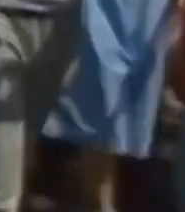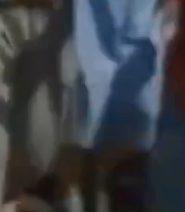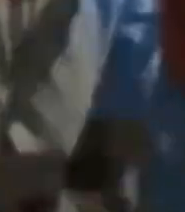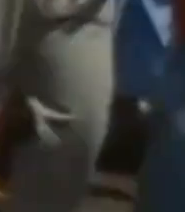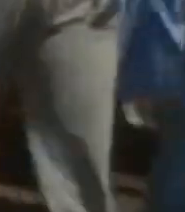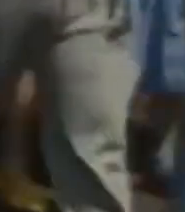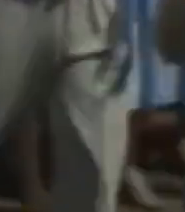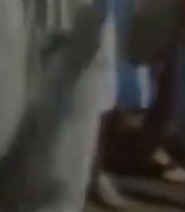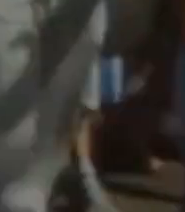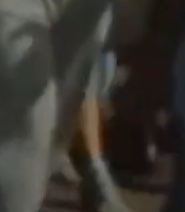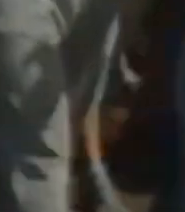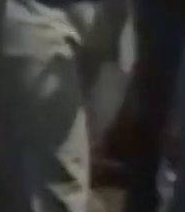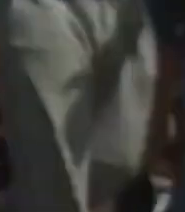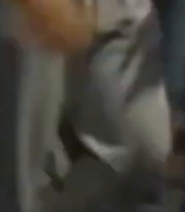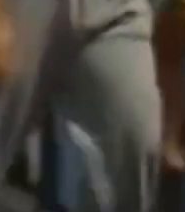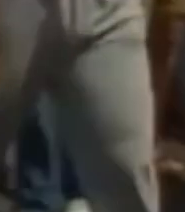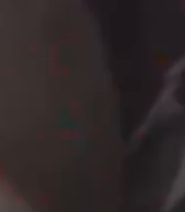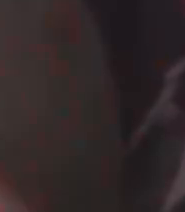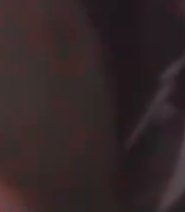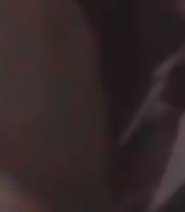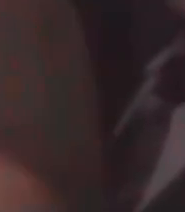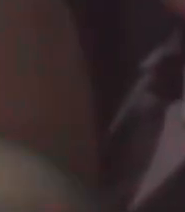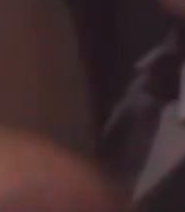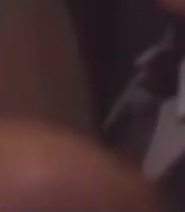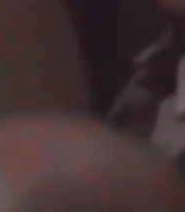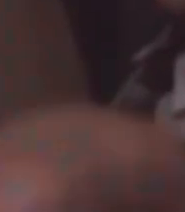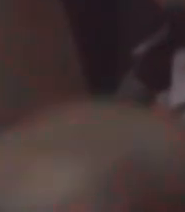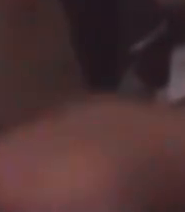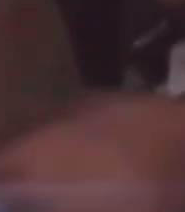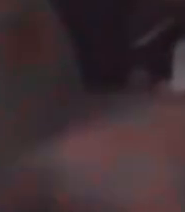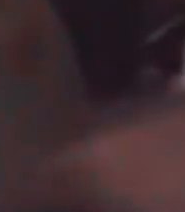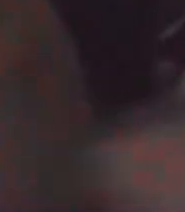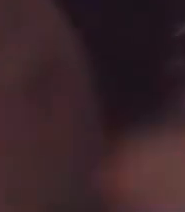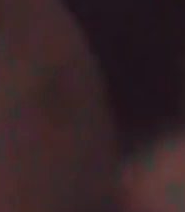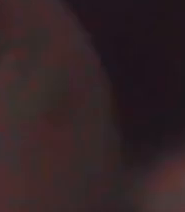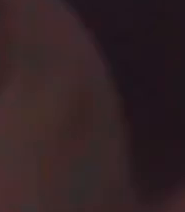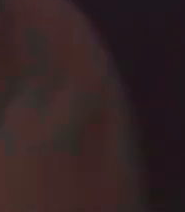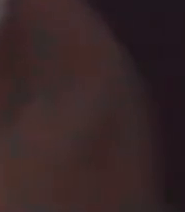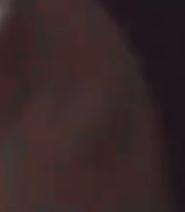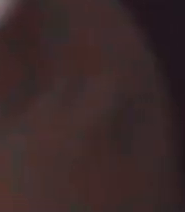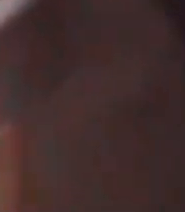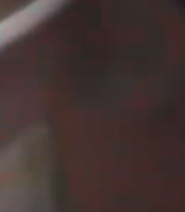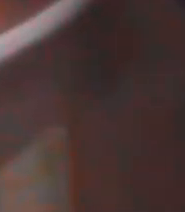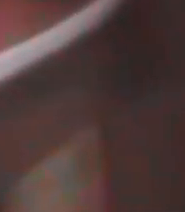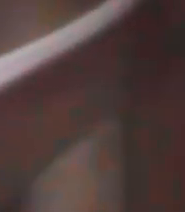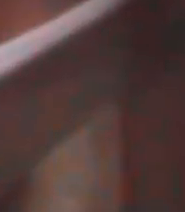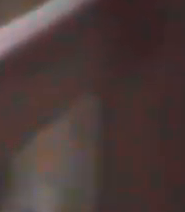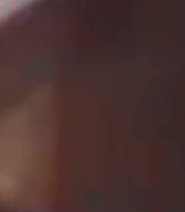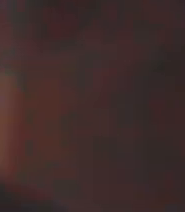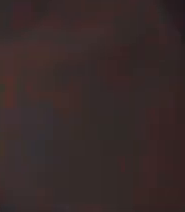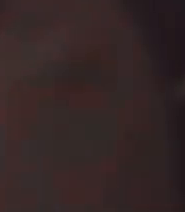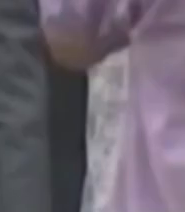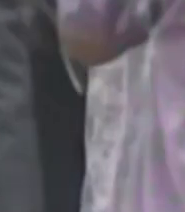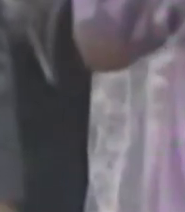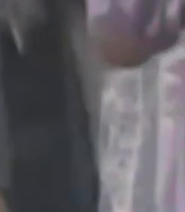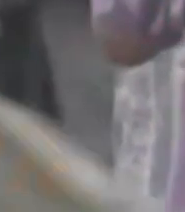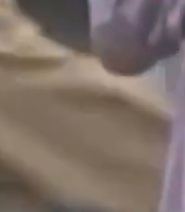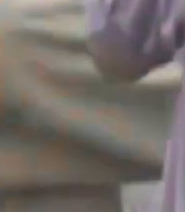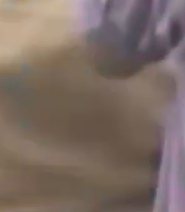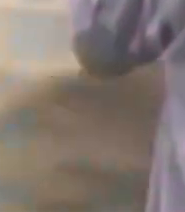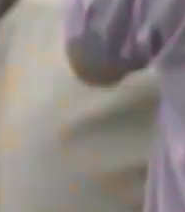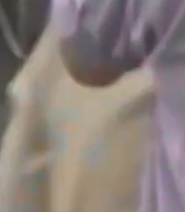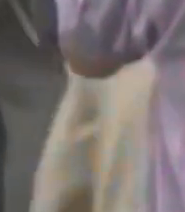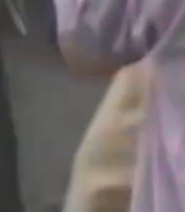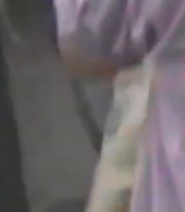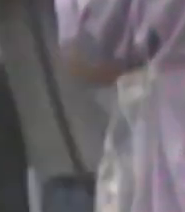sonhou. Brizola ousou. Pisaram as rosas que o nosso jardineiro plantou.